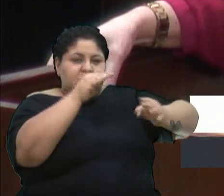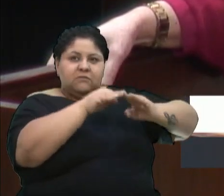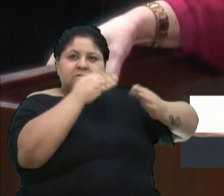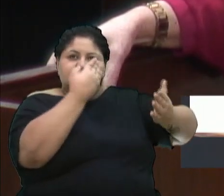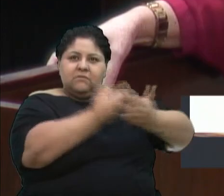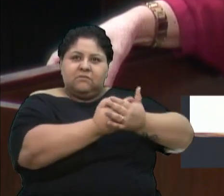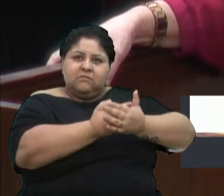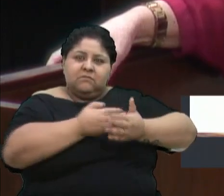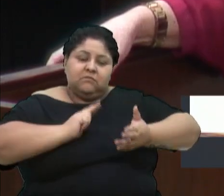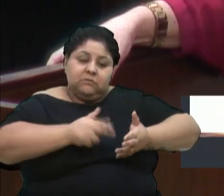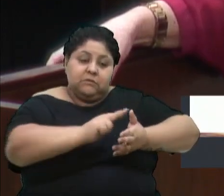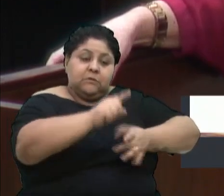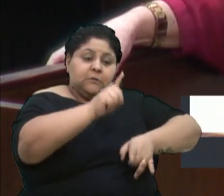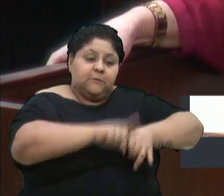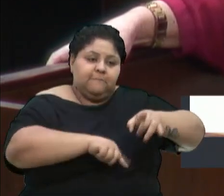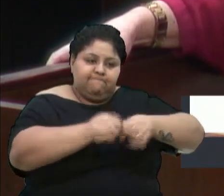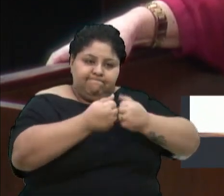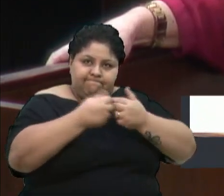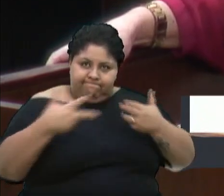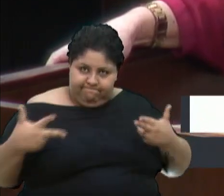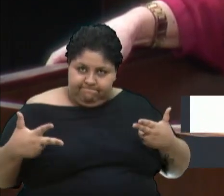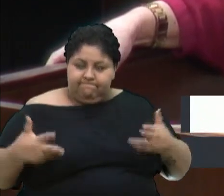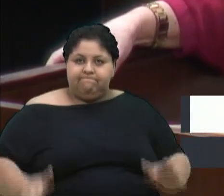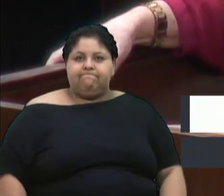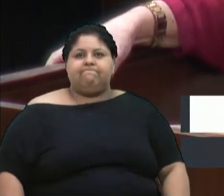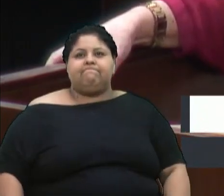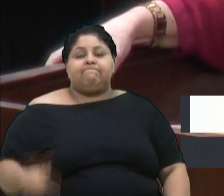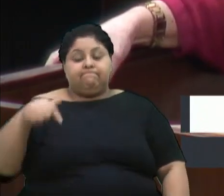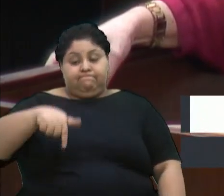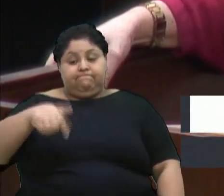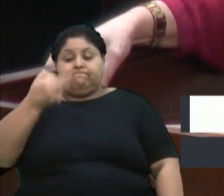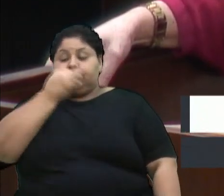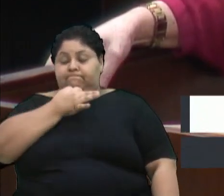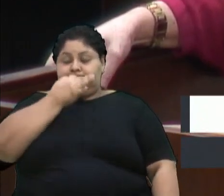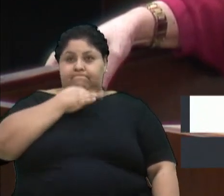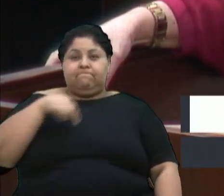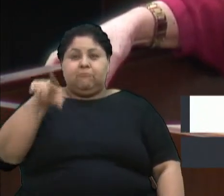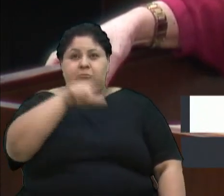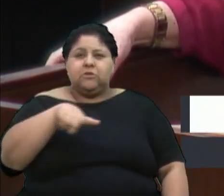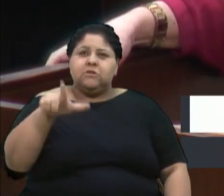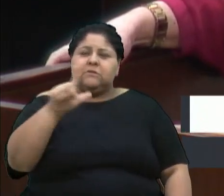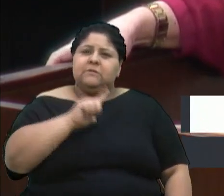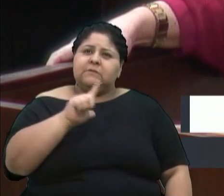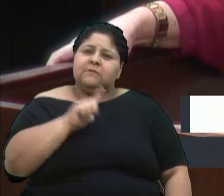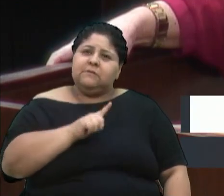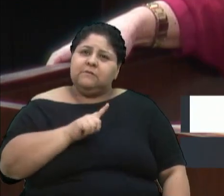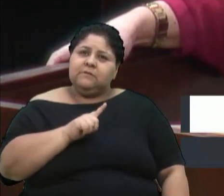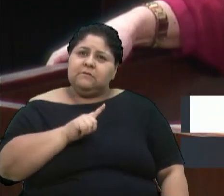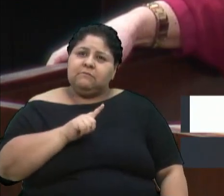as atividades escolares. Em Caxias, nós temos